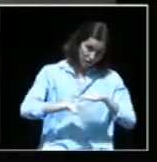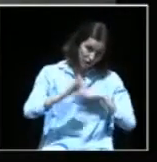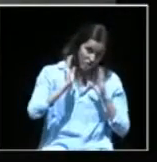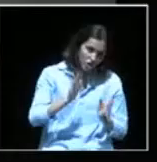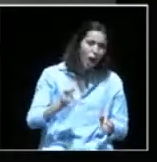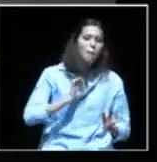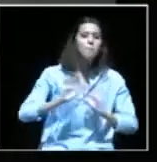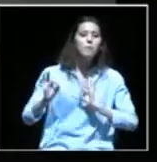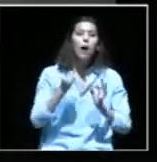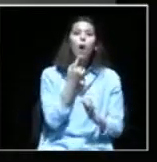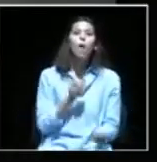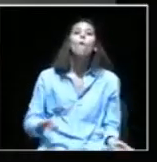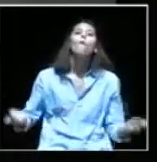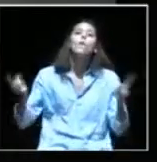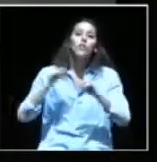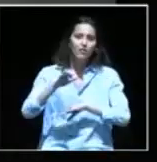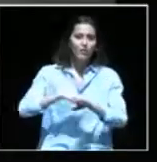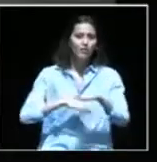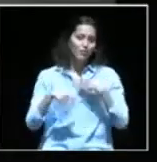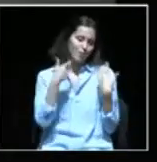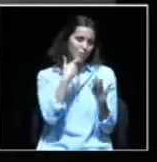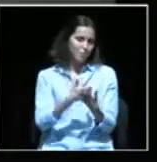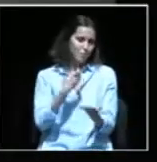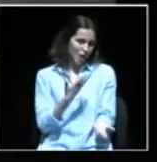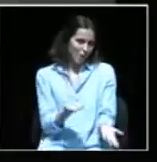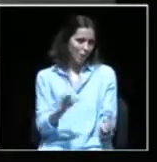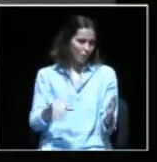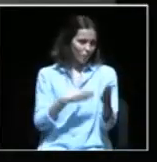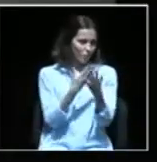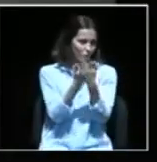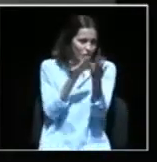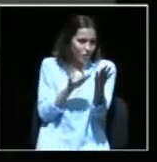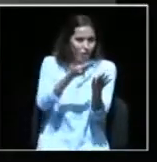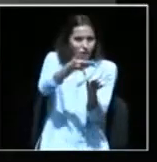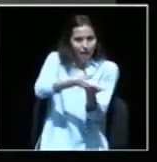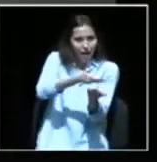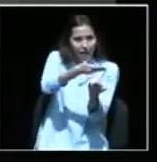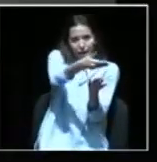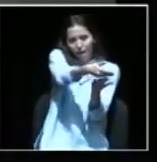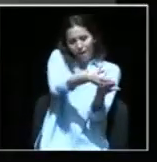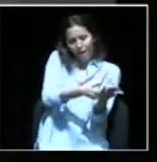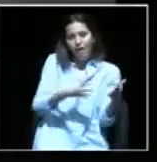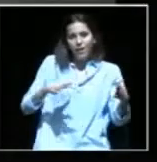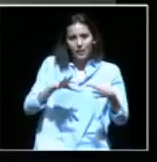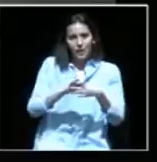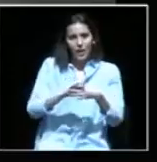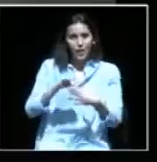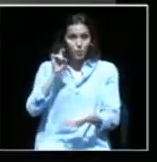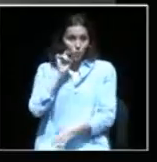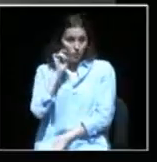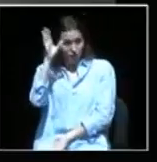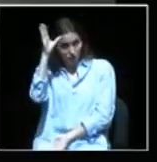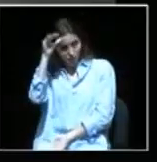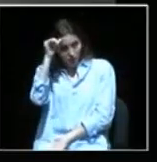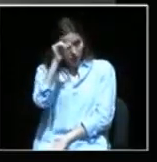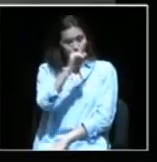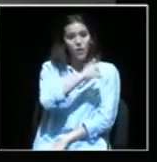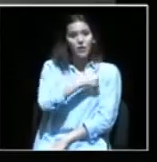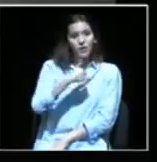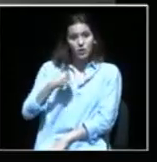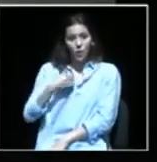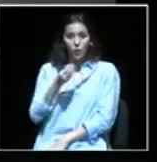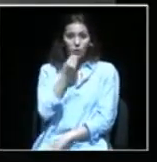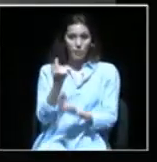se prepara para voltar a fazer, como se pode verificar na proposta que apresenta relativa à proteção e saúde animal e segurança